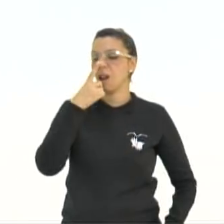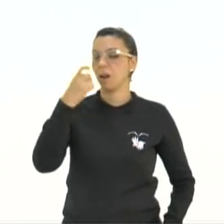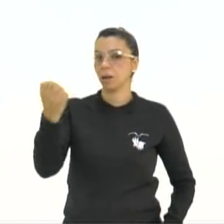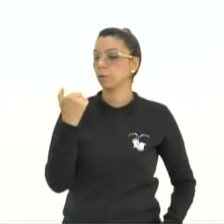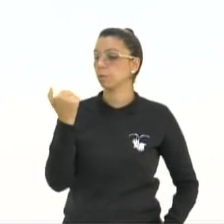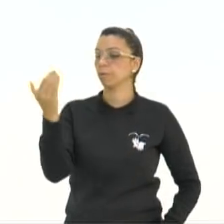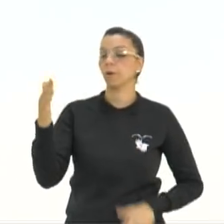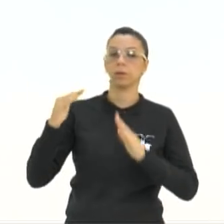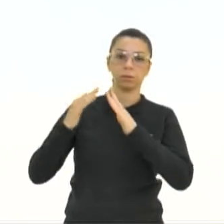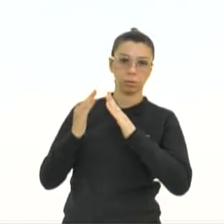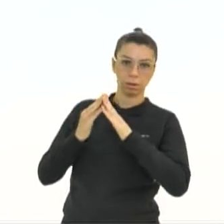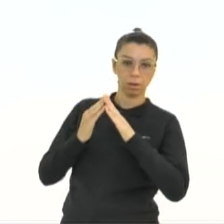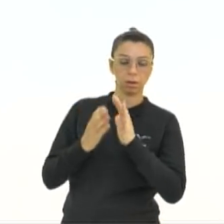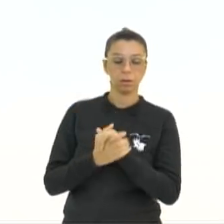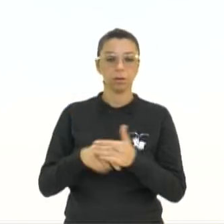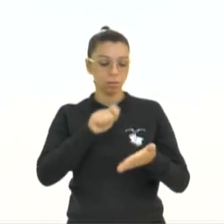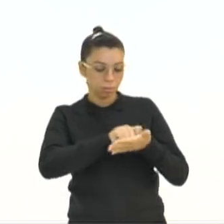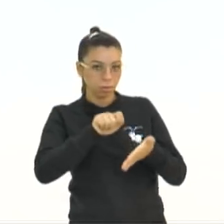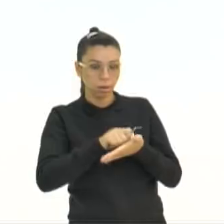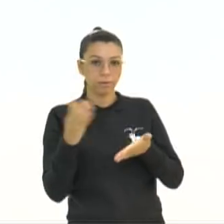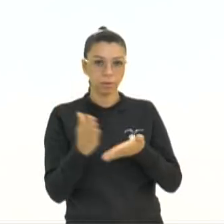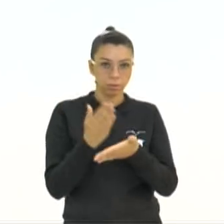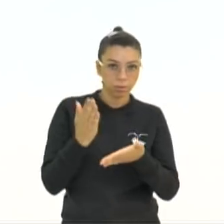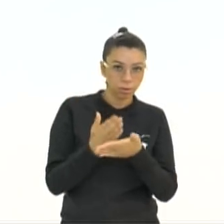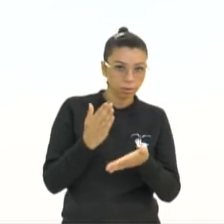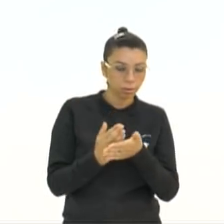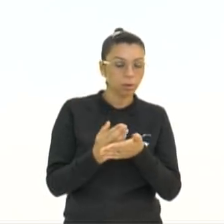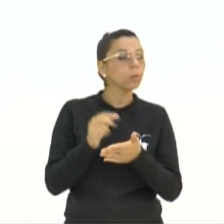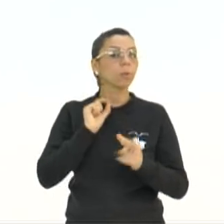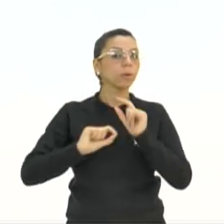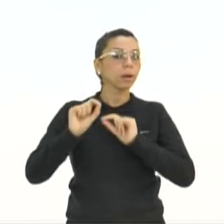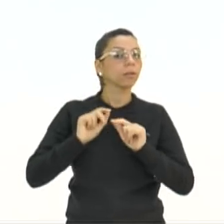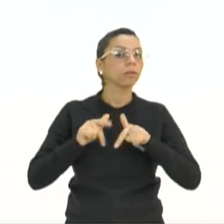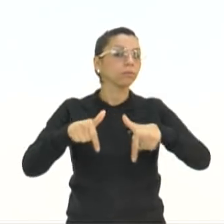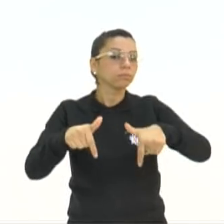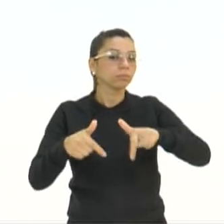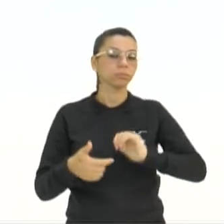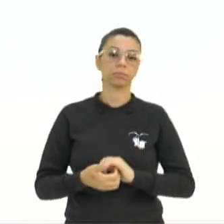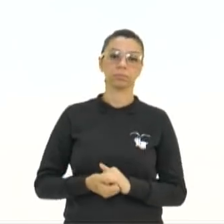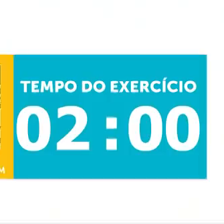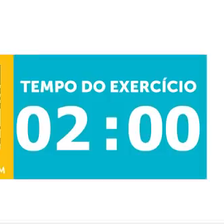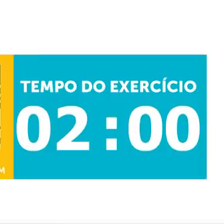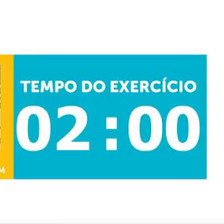fora. Mesma coisa, escreve no teu caderno que ações são essas. Let's go!